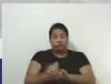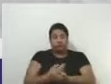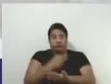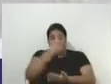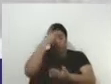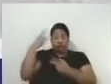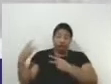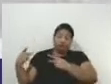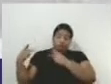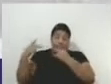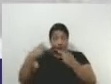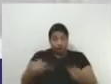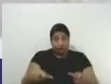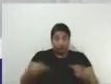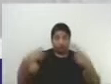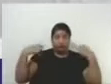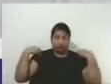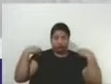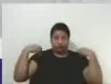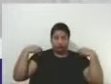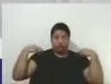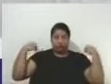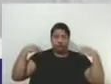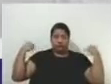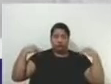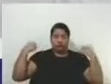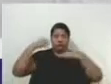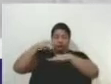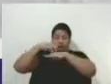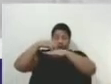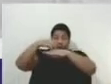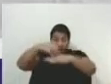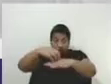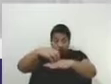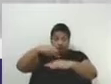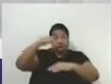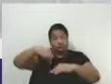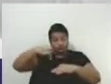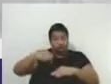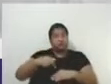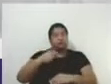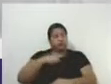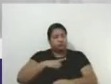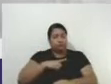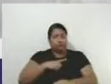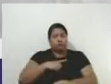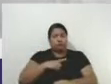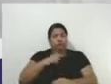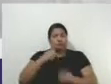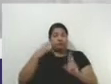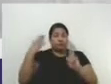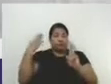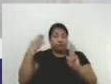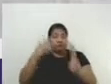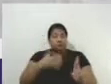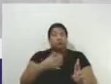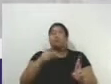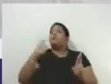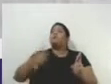Lembrando que Botucatu é referência quando se fala em mel e produtos